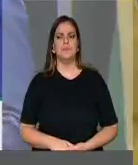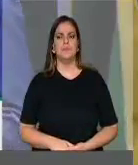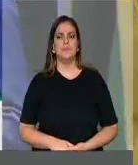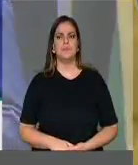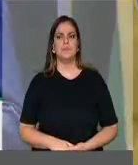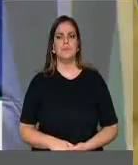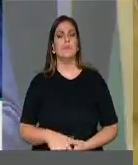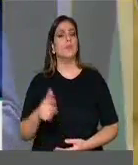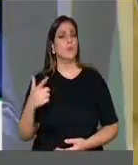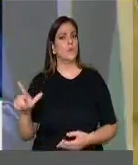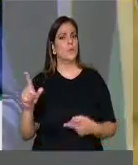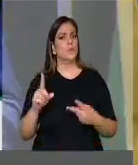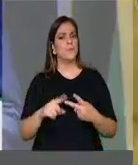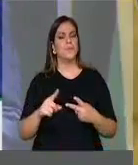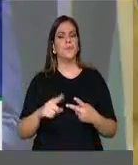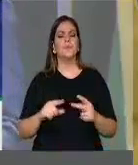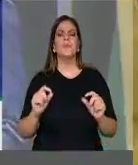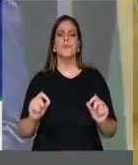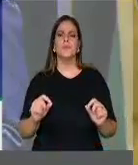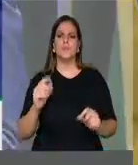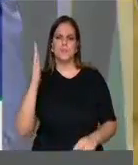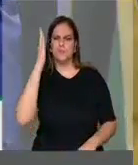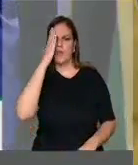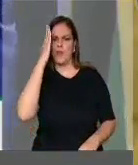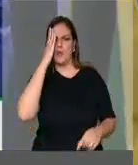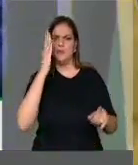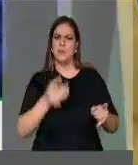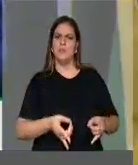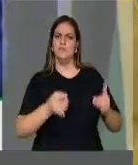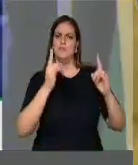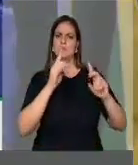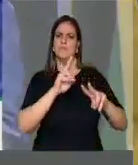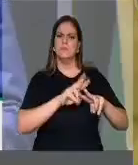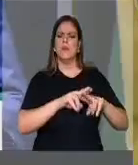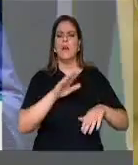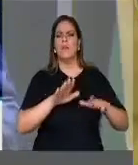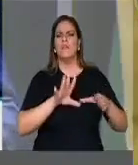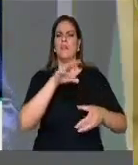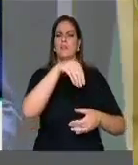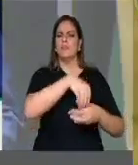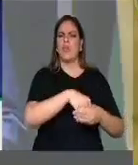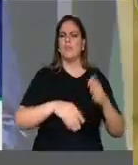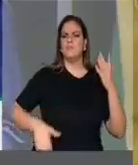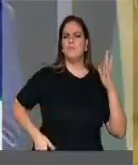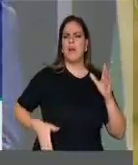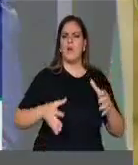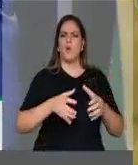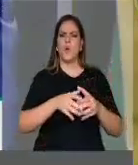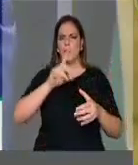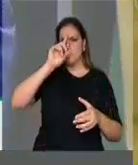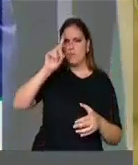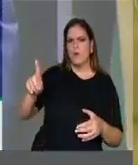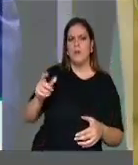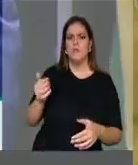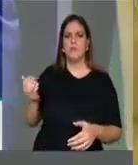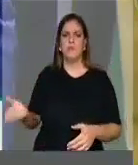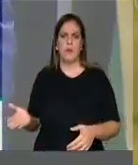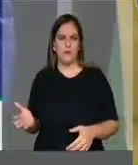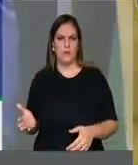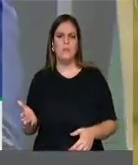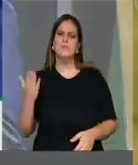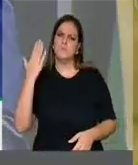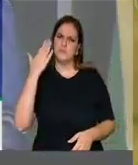casa, nós sabemos que os presídios do nosso país, muitas vezes facções criminosas, comandos internos, acabam